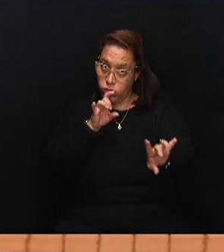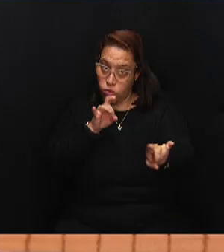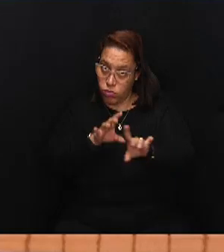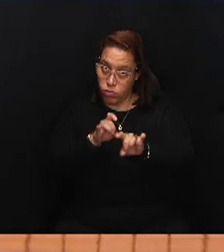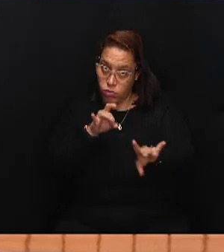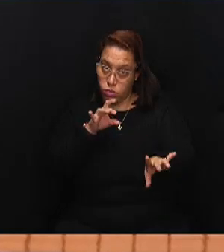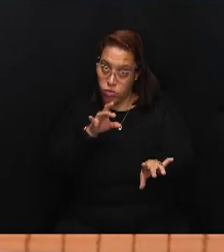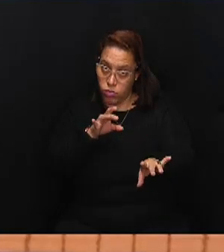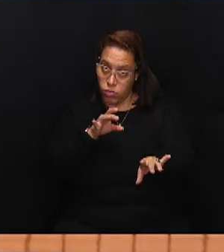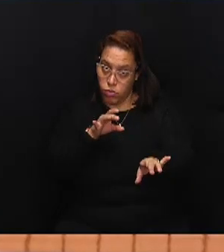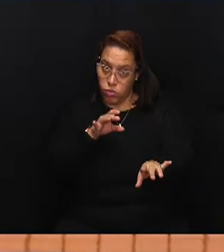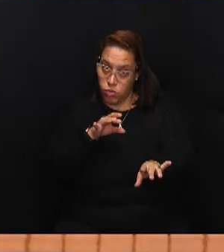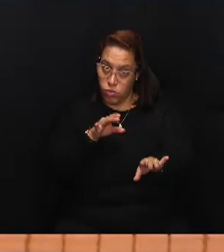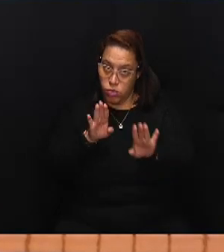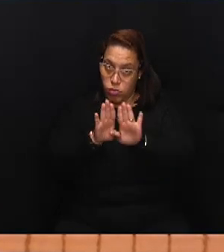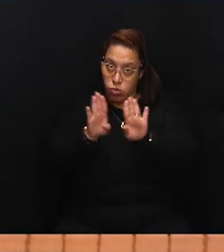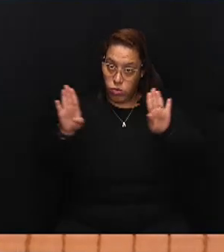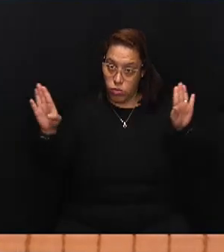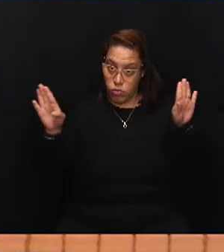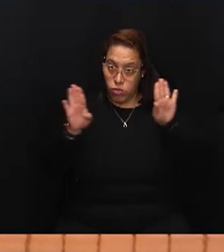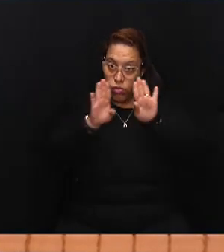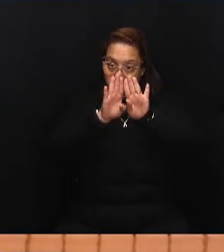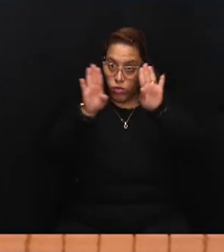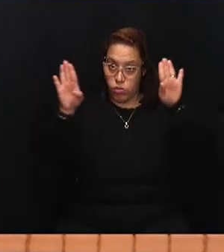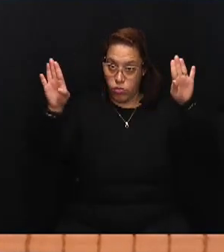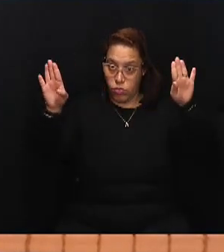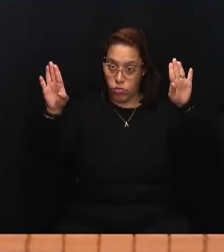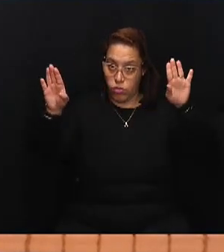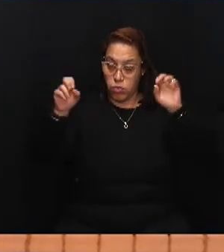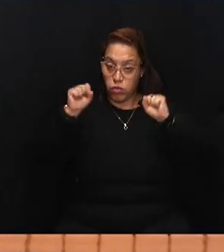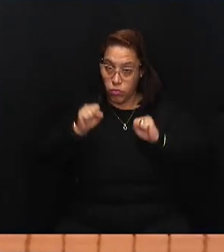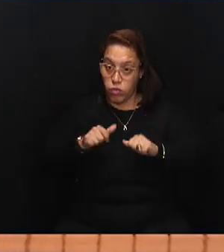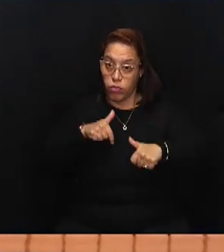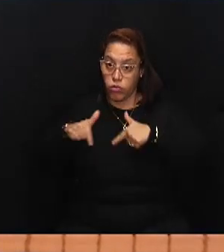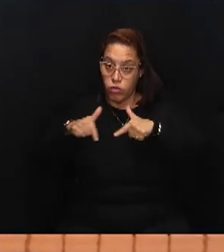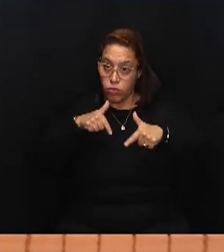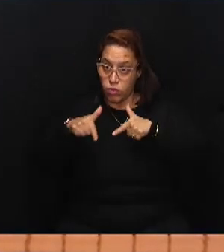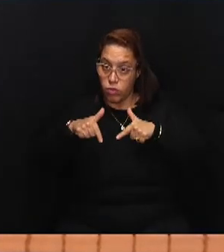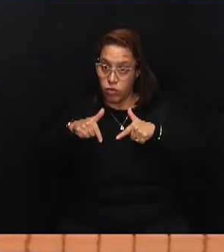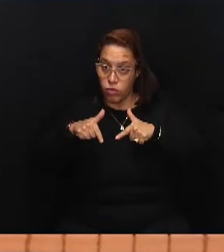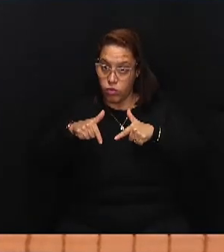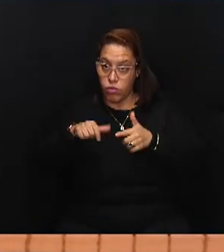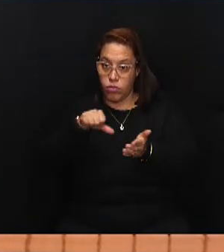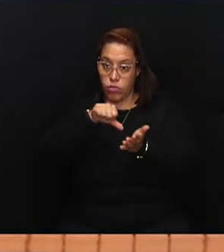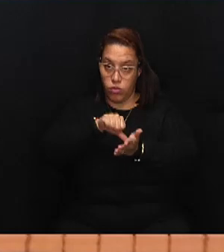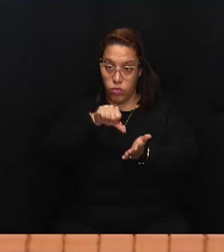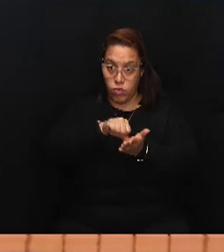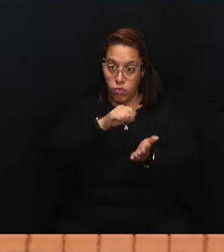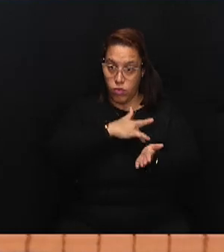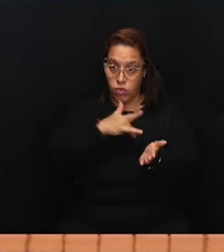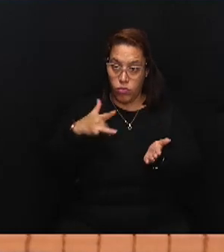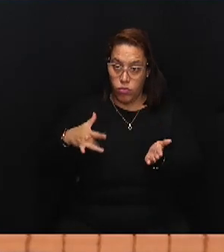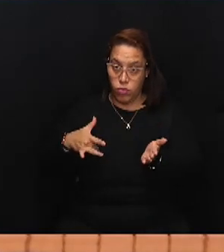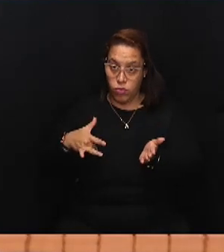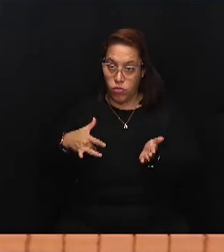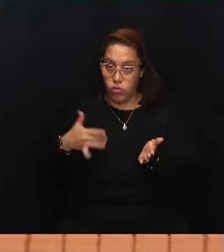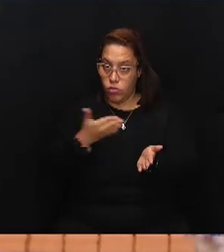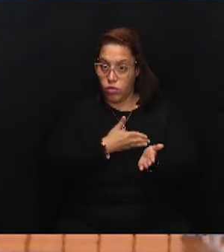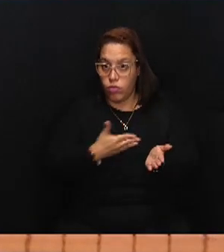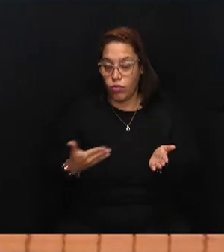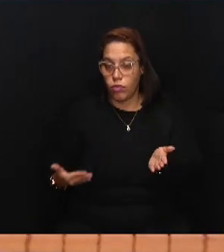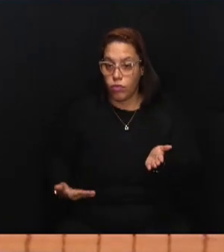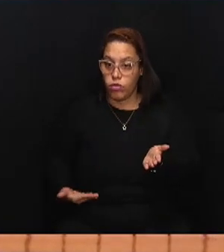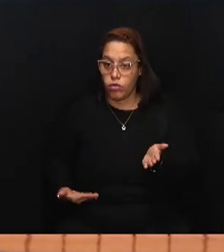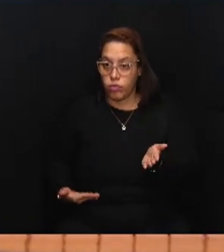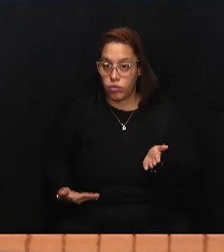essa parte de cartazes nos espaços públicos, vocês podem fazer esse trabalho, principalmente em postos de saúde, e nesses órgãos públicos, para